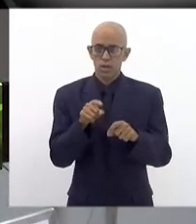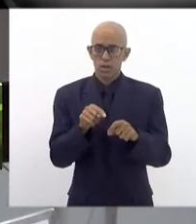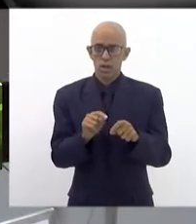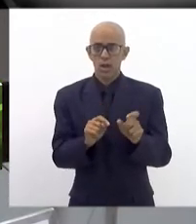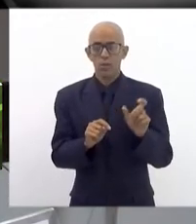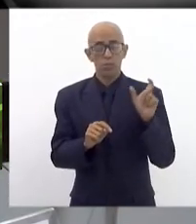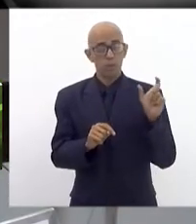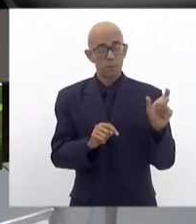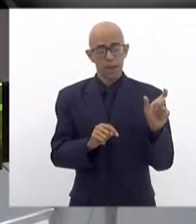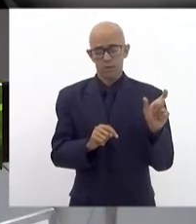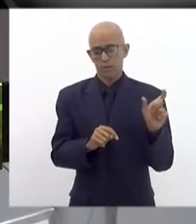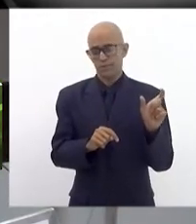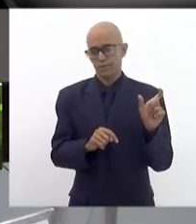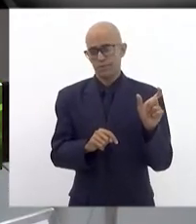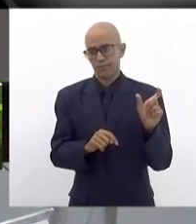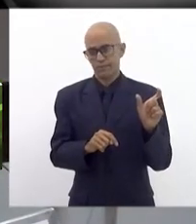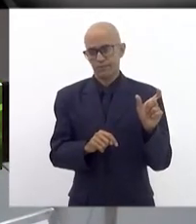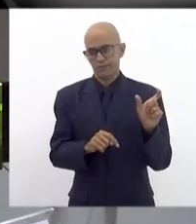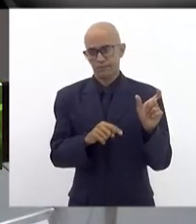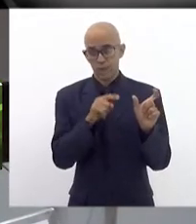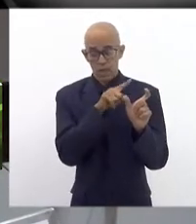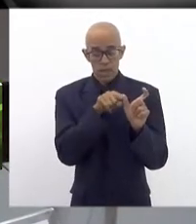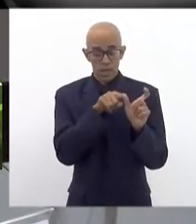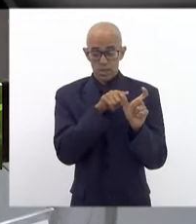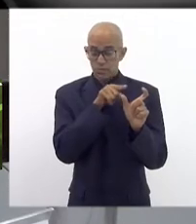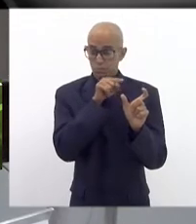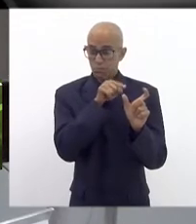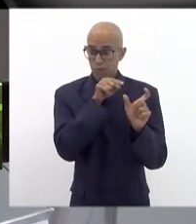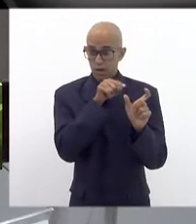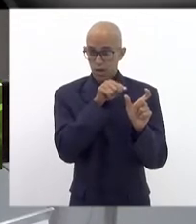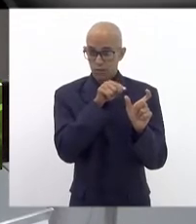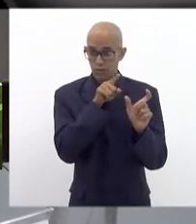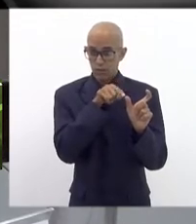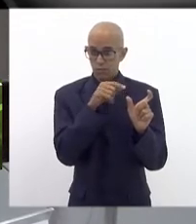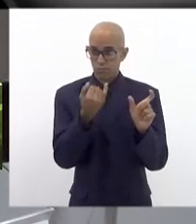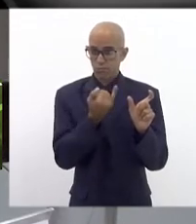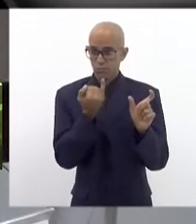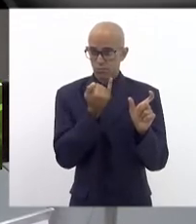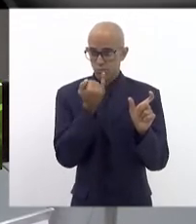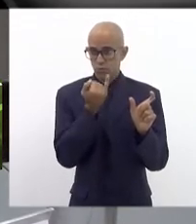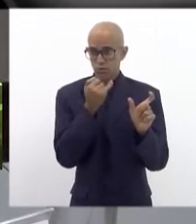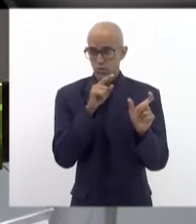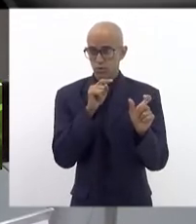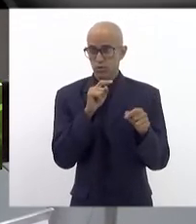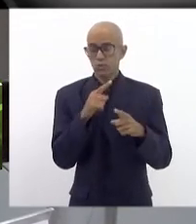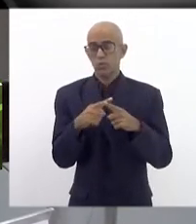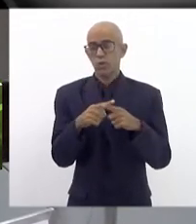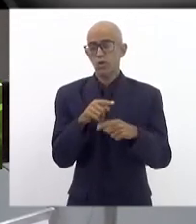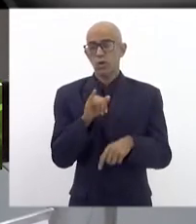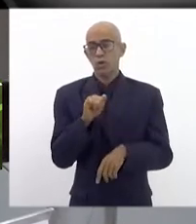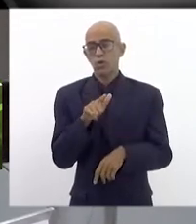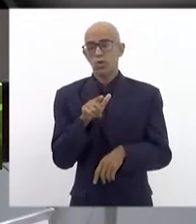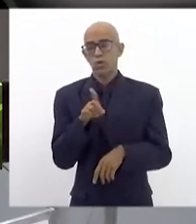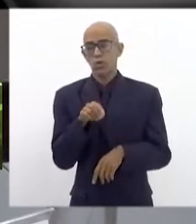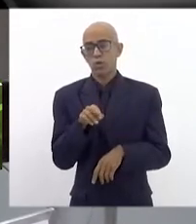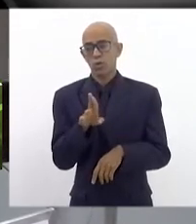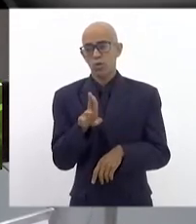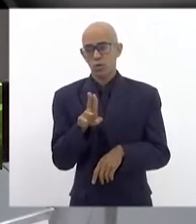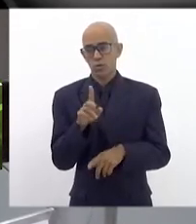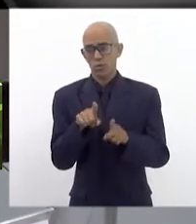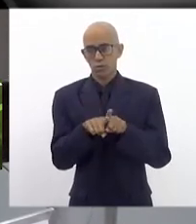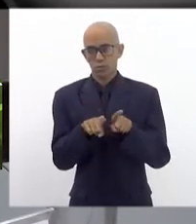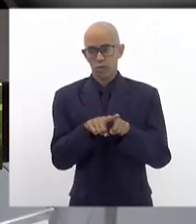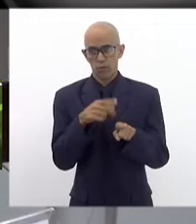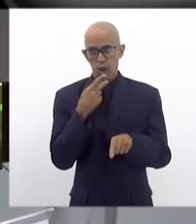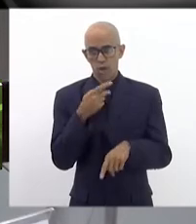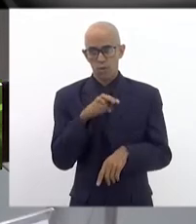terminologia. Essa questão da terminologia, ela é muito importante. O Deus citou mesmo a questão, e o Carlos Mink